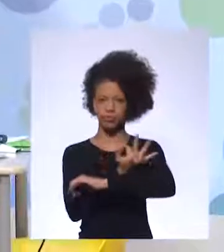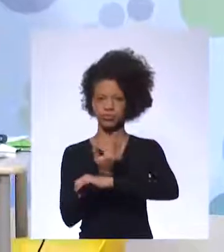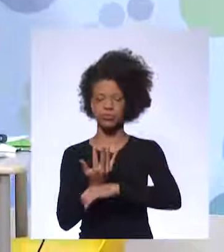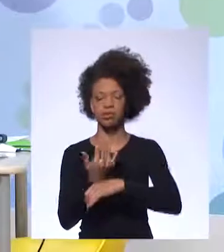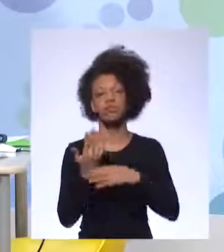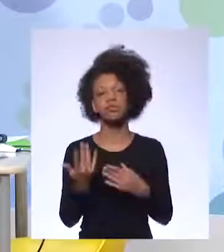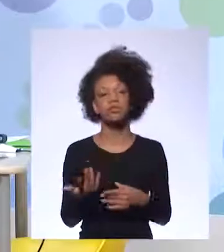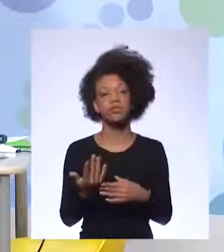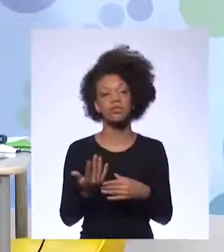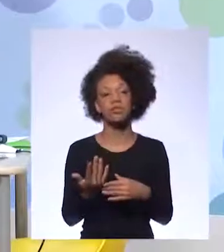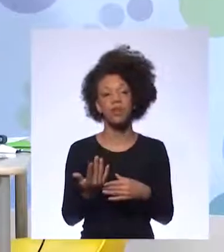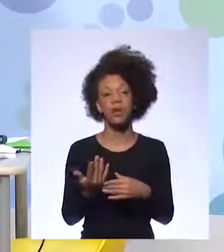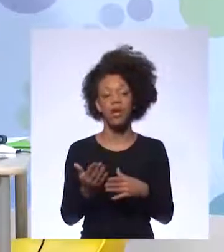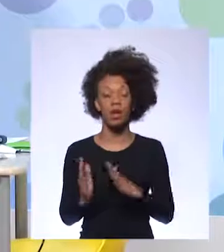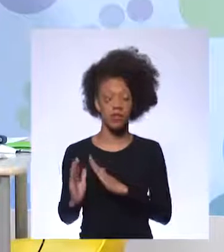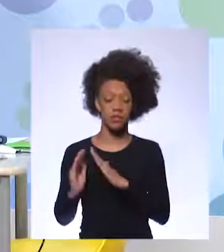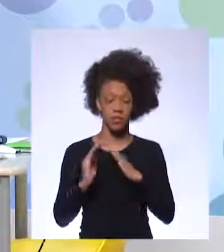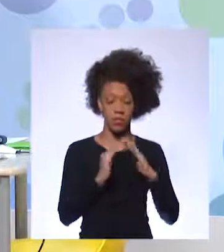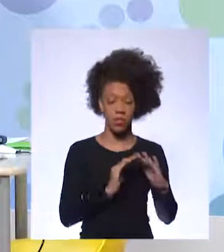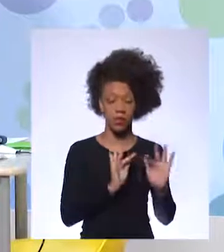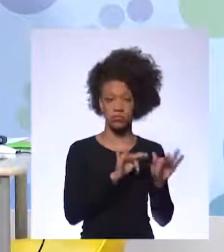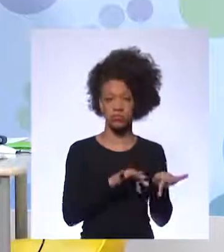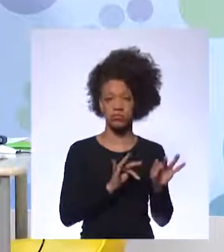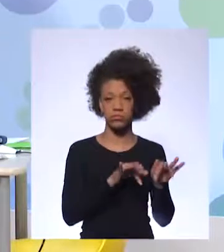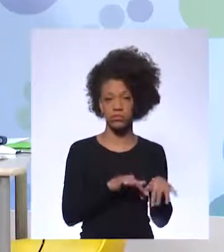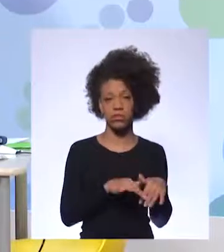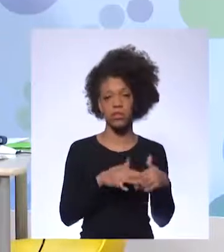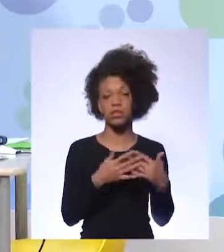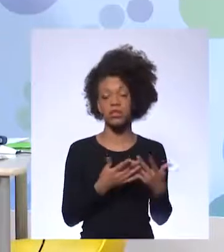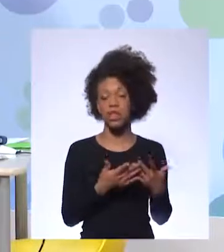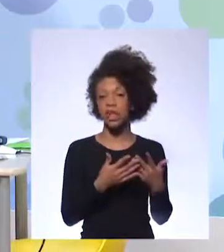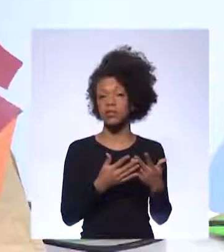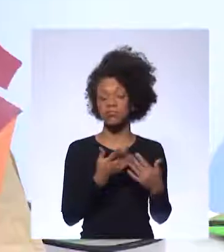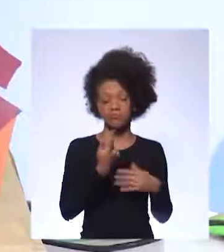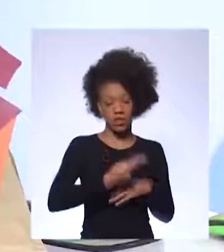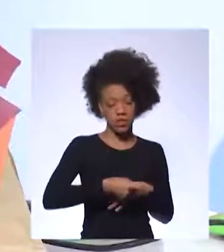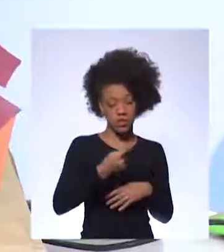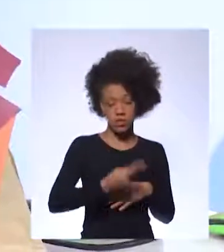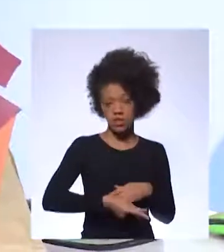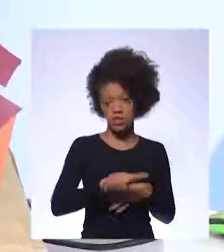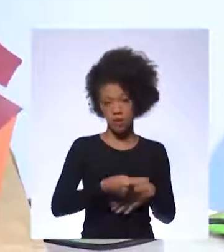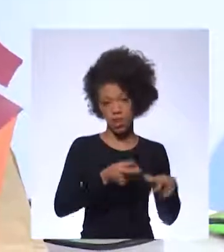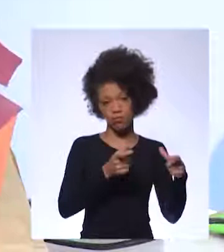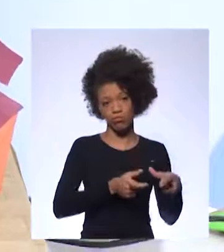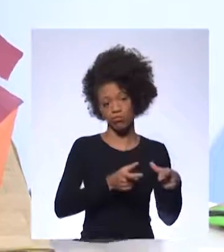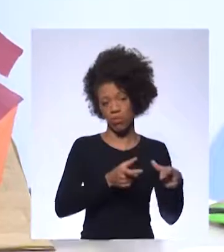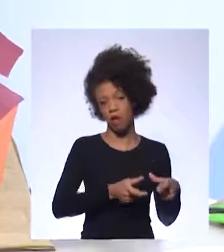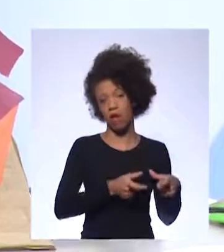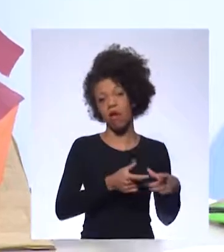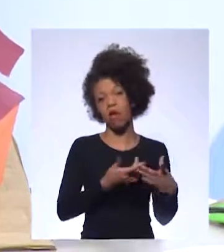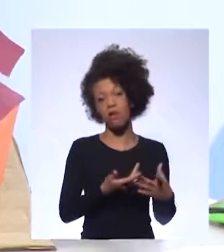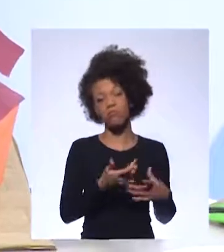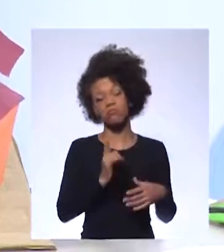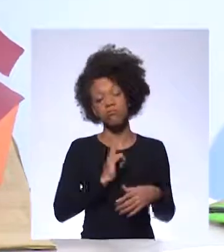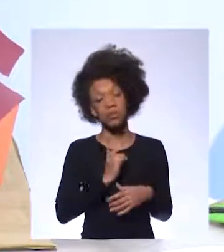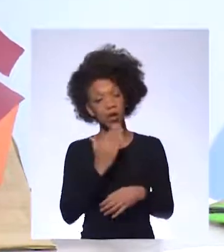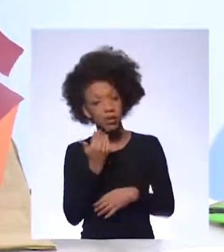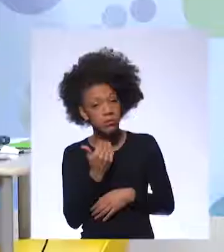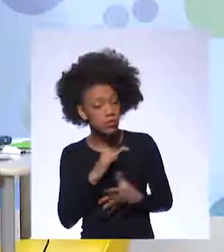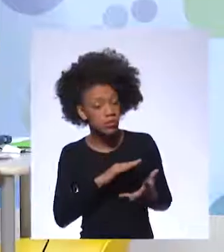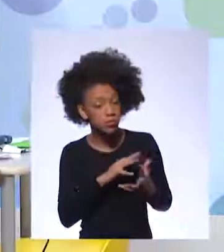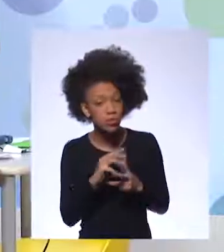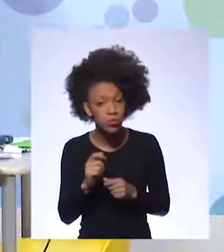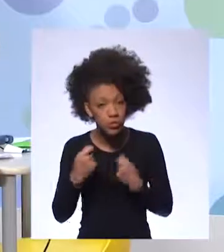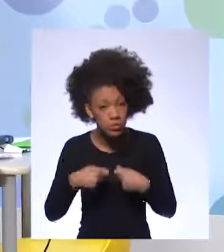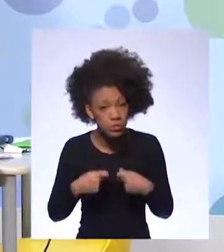cidades elas vão morar aqui no feudo e elas são auto-suficientes Porque tudo que elas precisam está aqui no final ó nós temos a realização tá